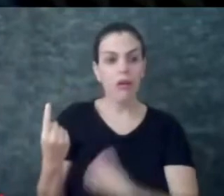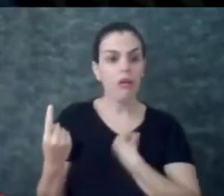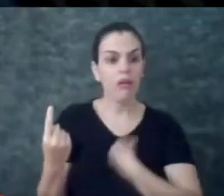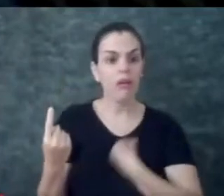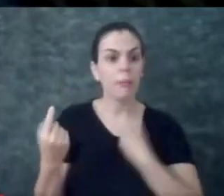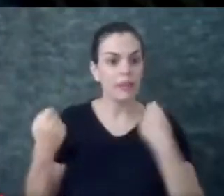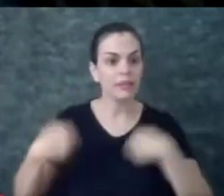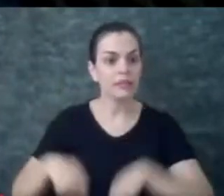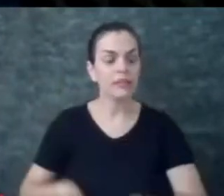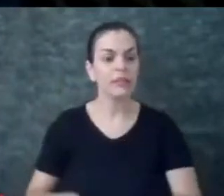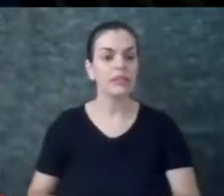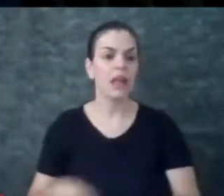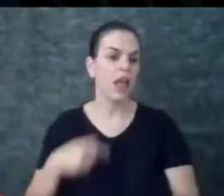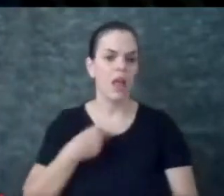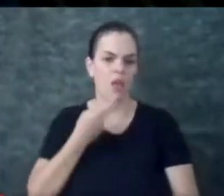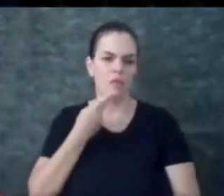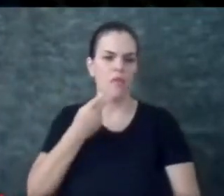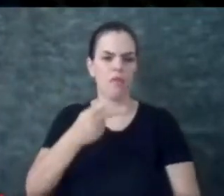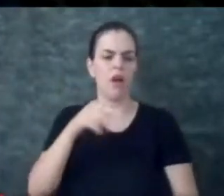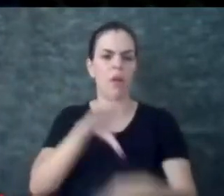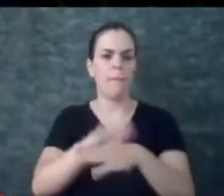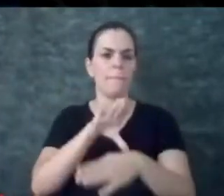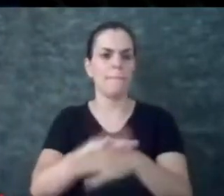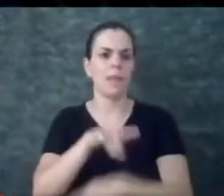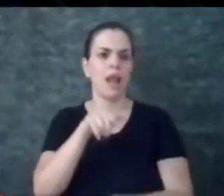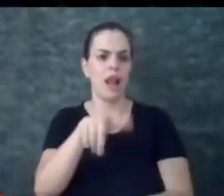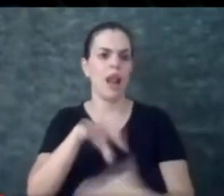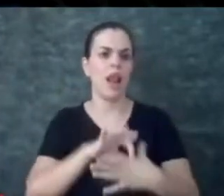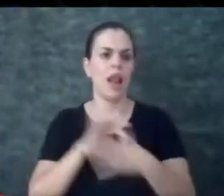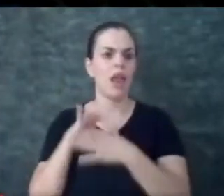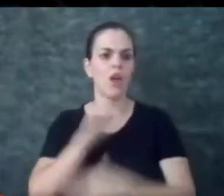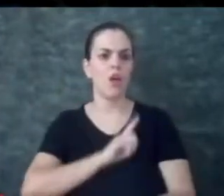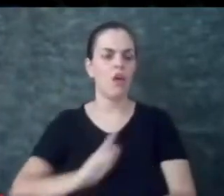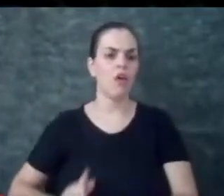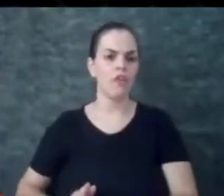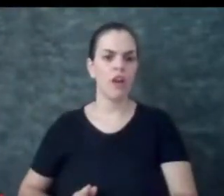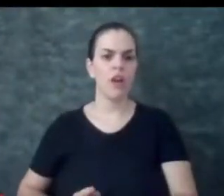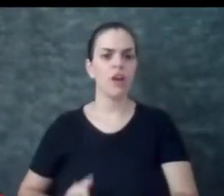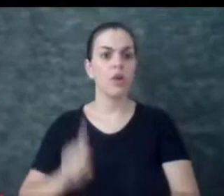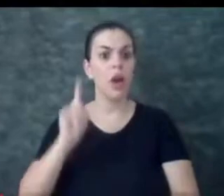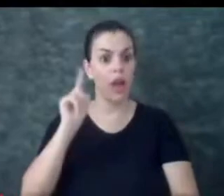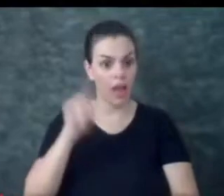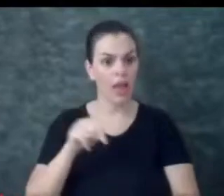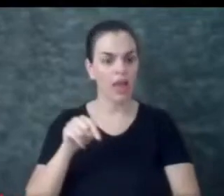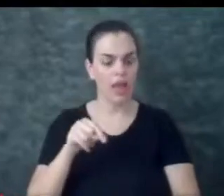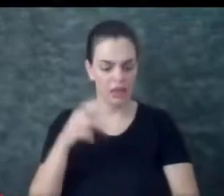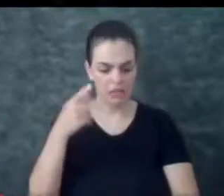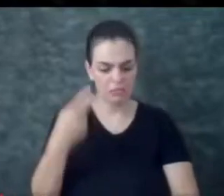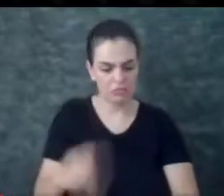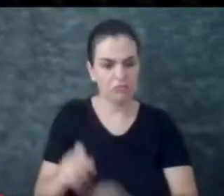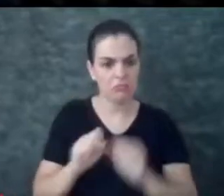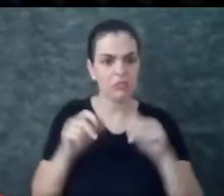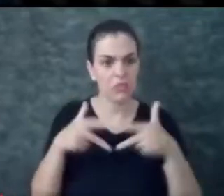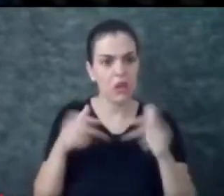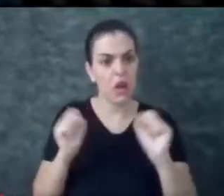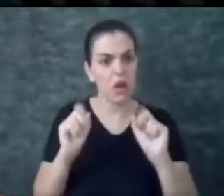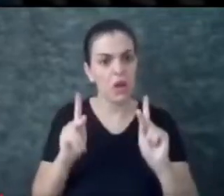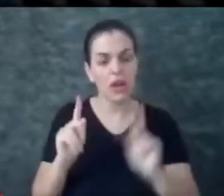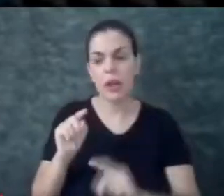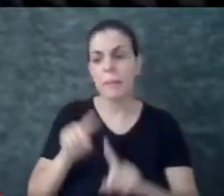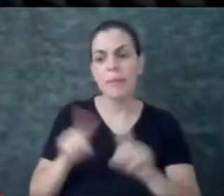líder do governo porque ele lhe dera o governo nessa casa mas ele não é Poder Executivo o que tem que falar aqui conosco é o